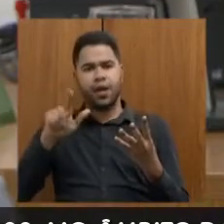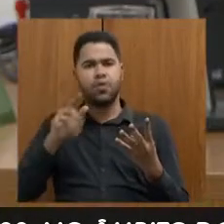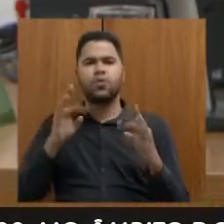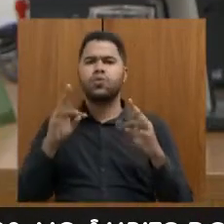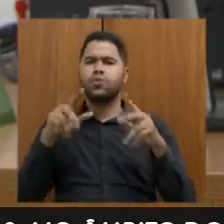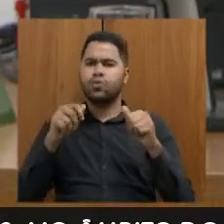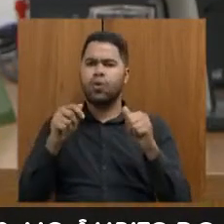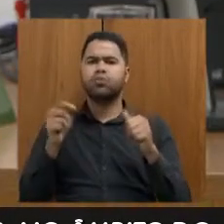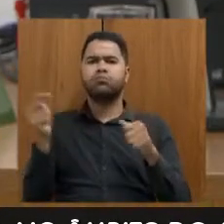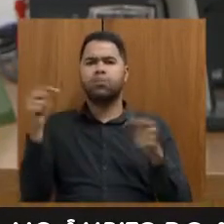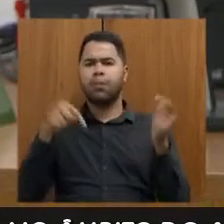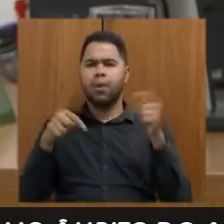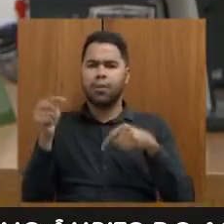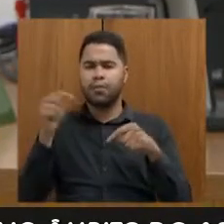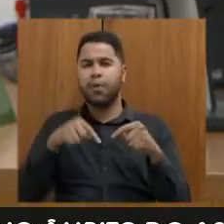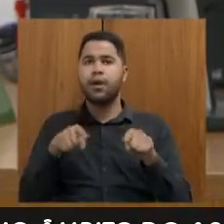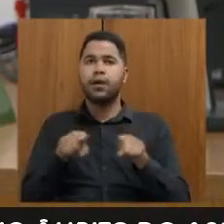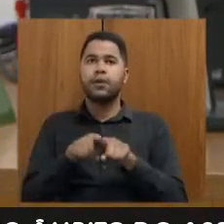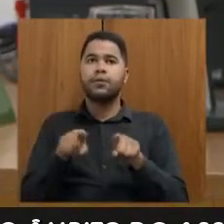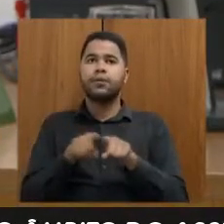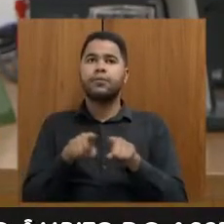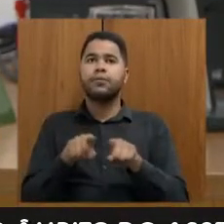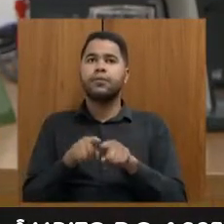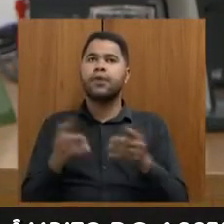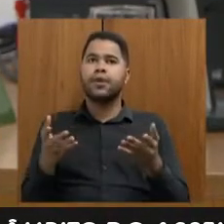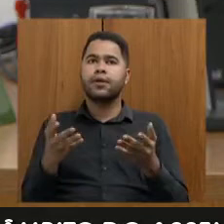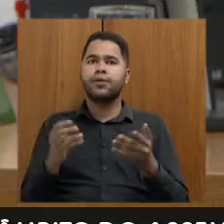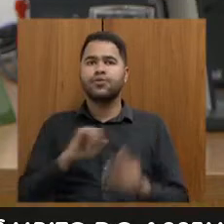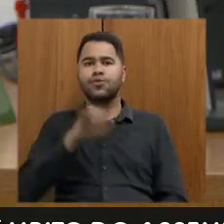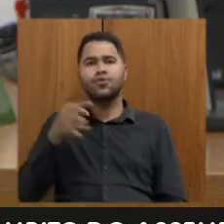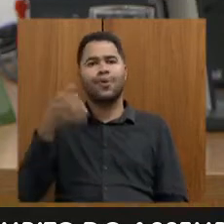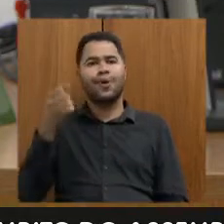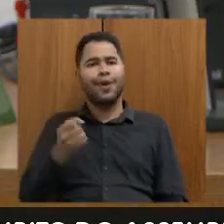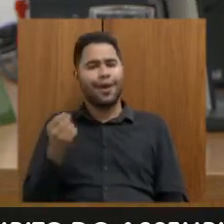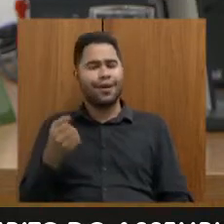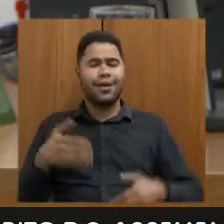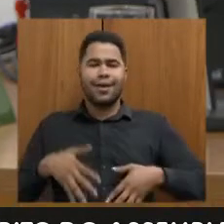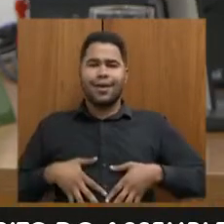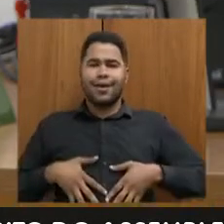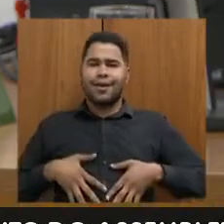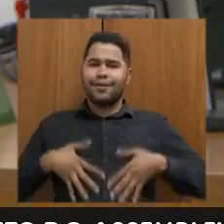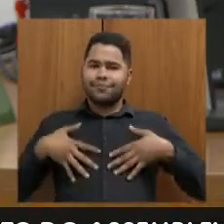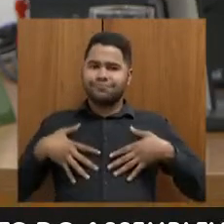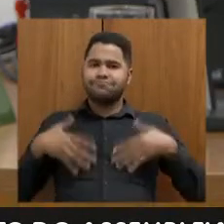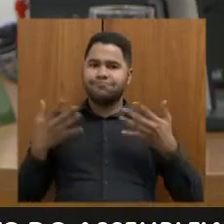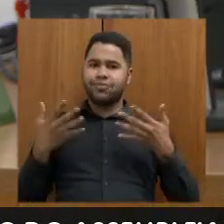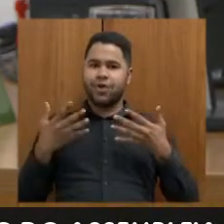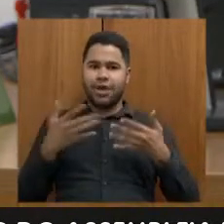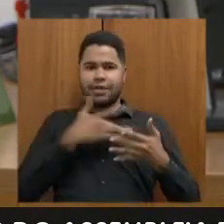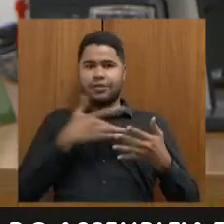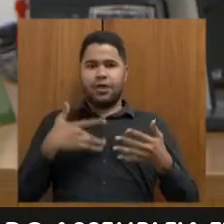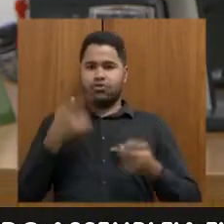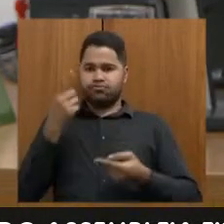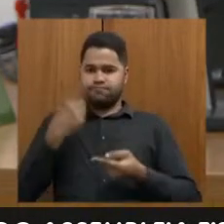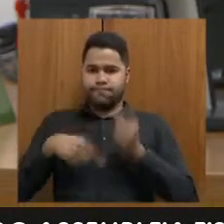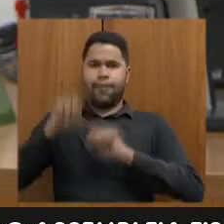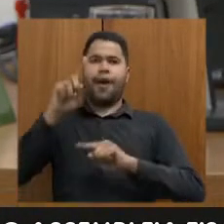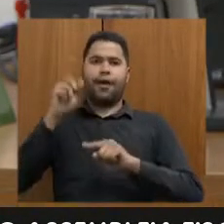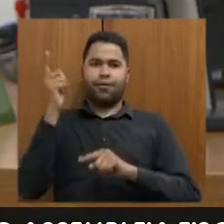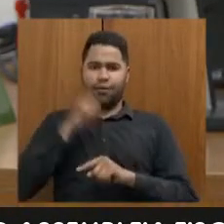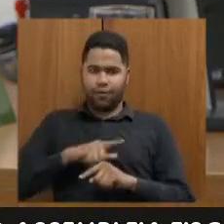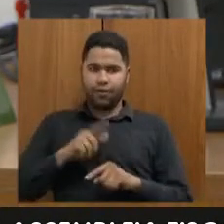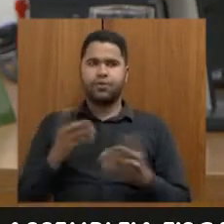também fazendo o couro de um leite ele fica muito alegre do seu pronto restabelecimento da sua saúde